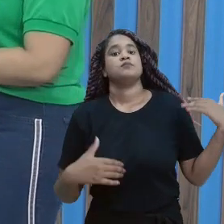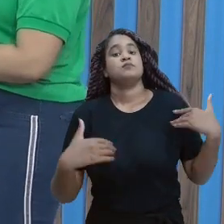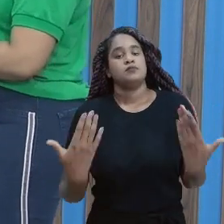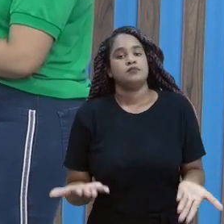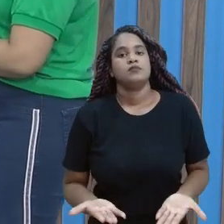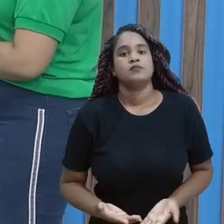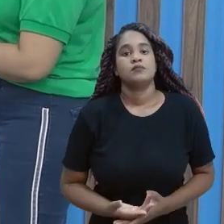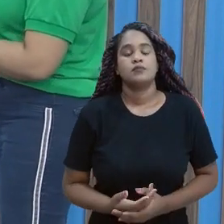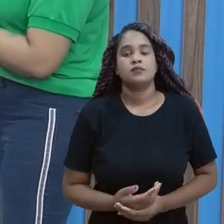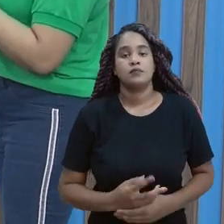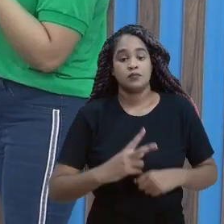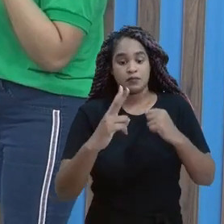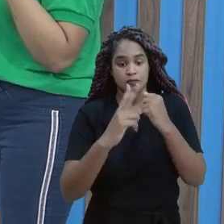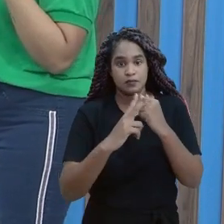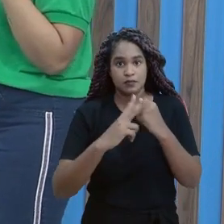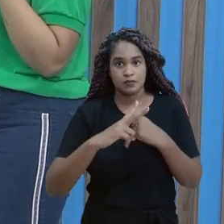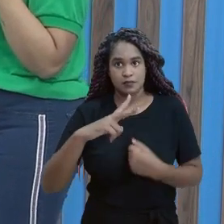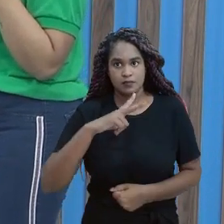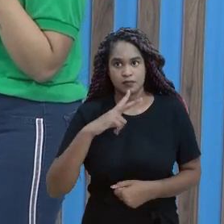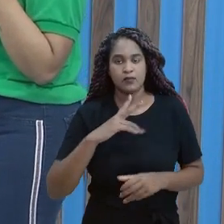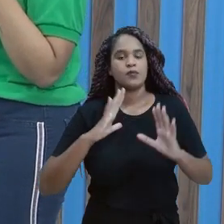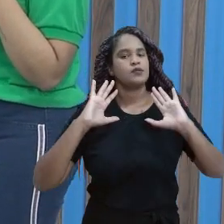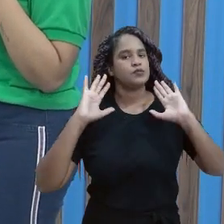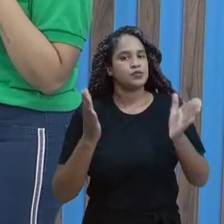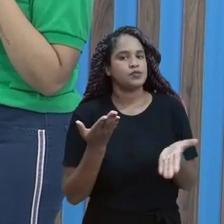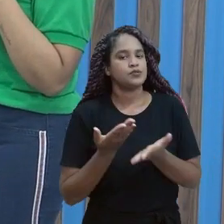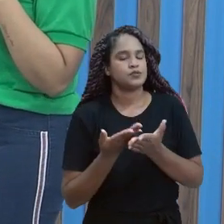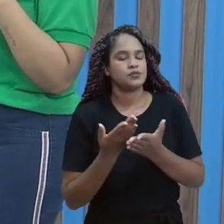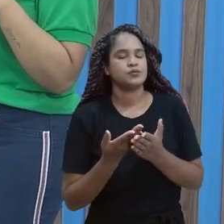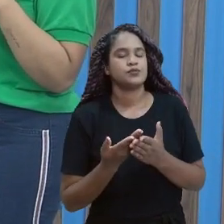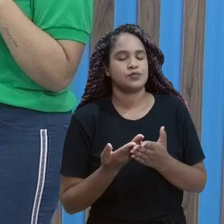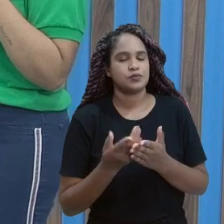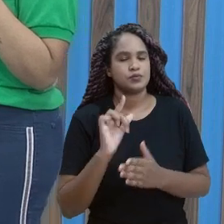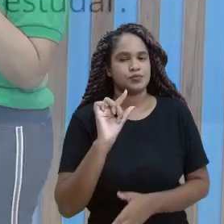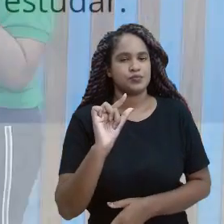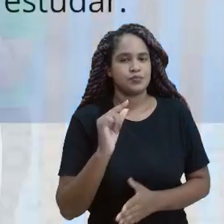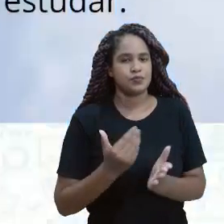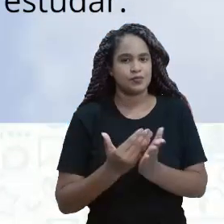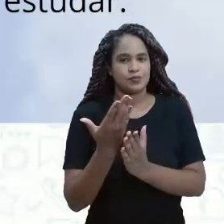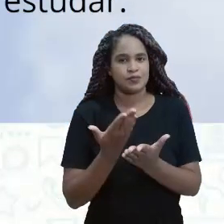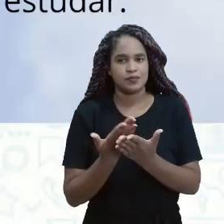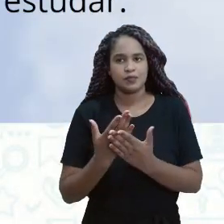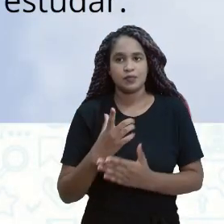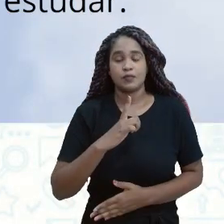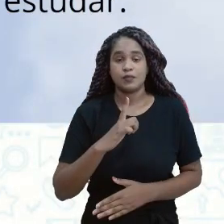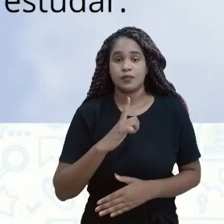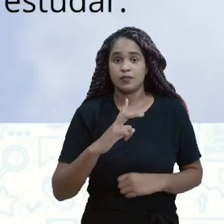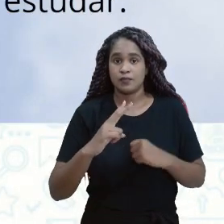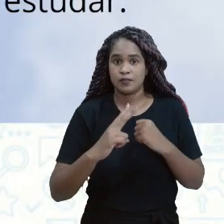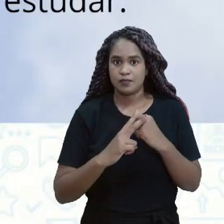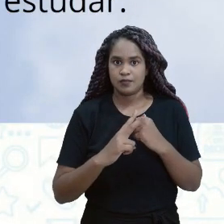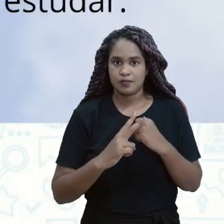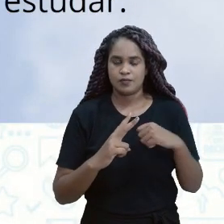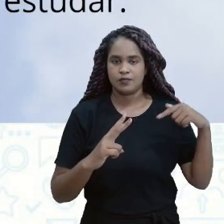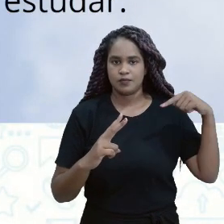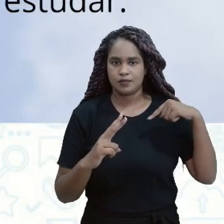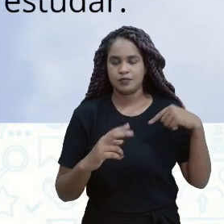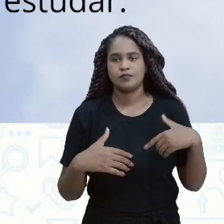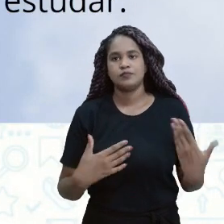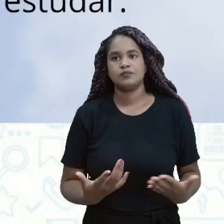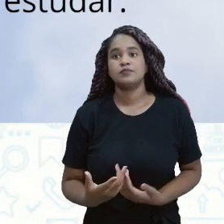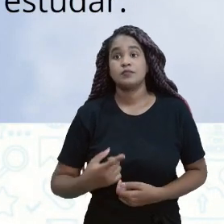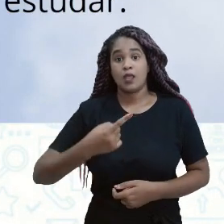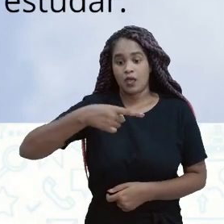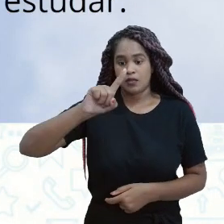O verbo ter, né? A gente já viu um prelúdio disso ali no comecinho da aula. A gente tem o verbo ter. O acento fará a diferença entre singular